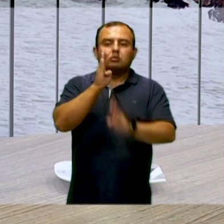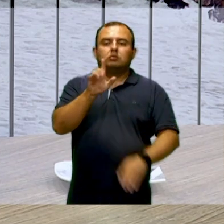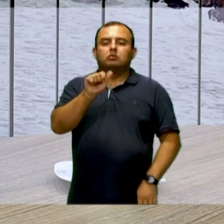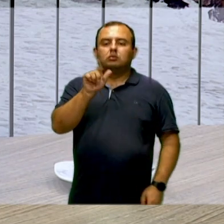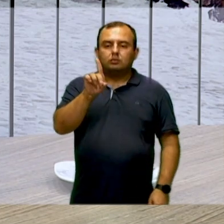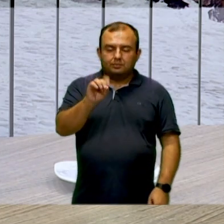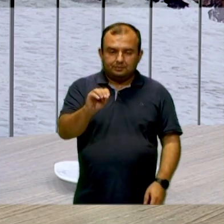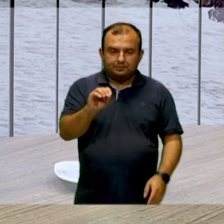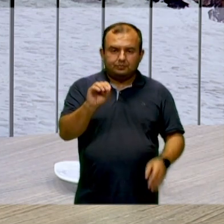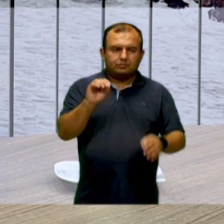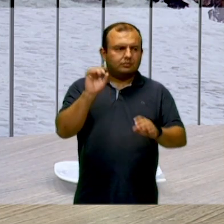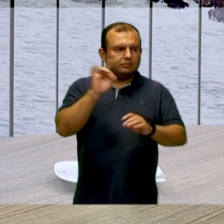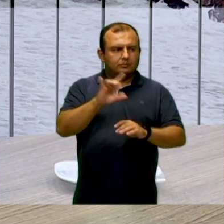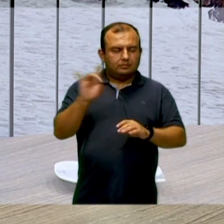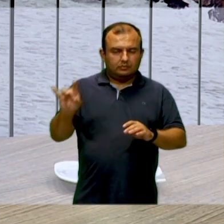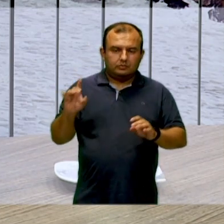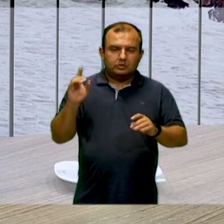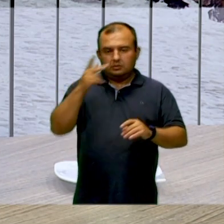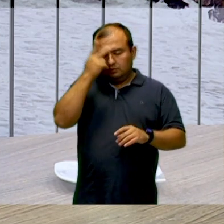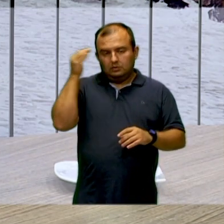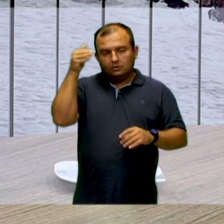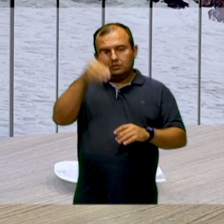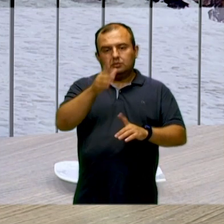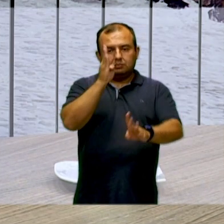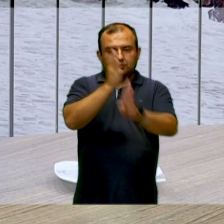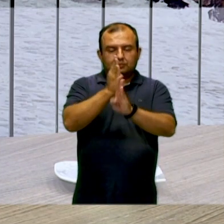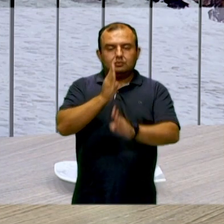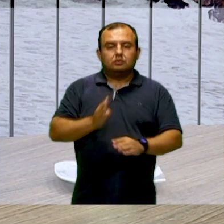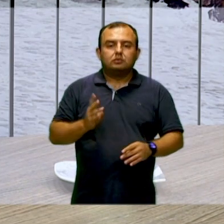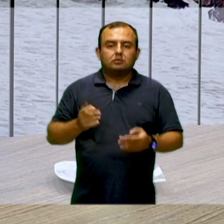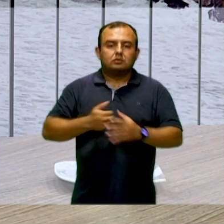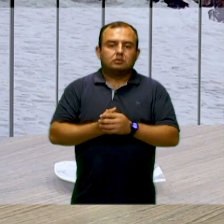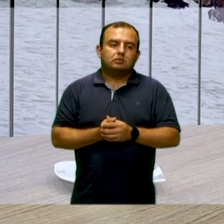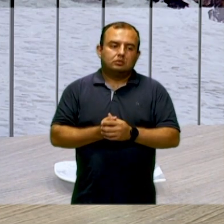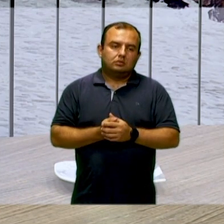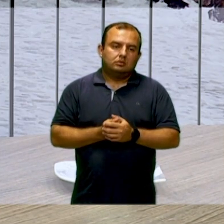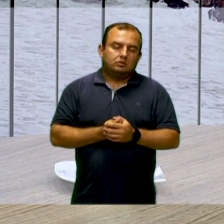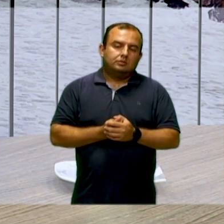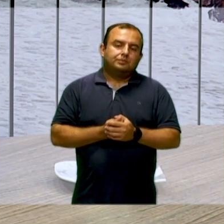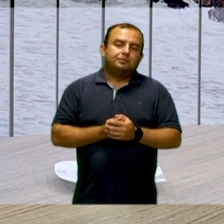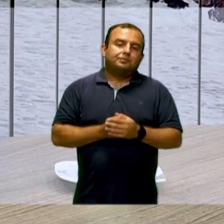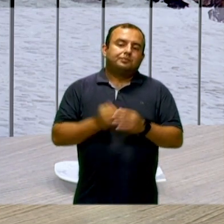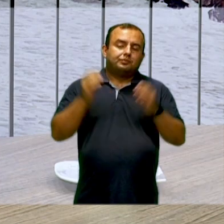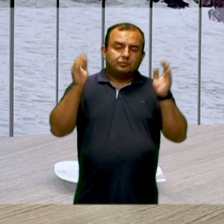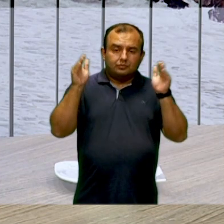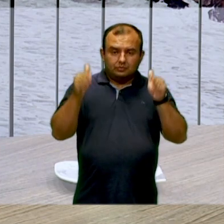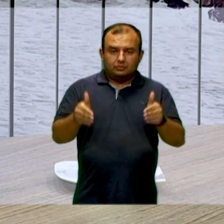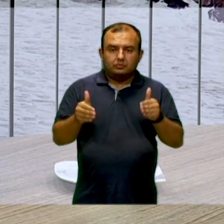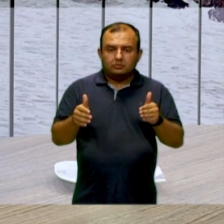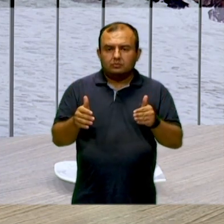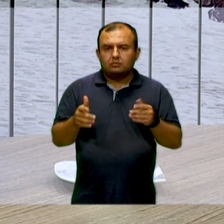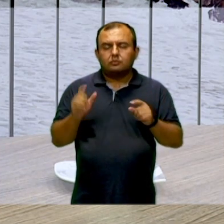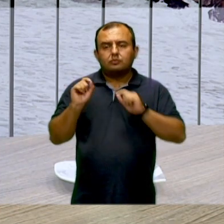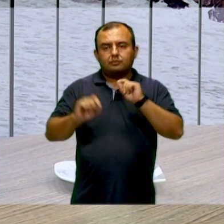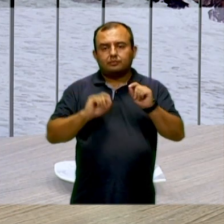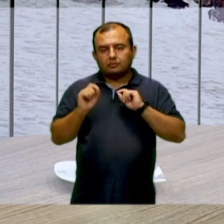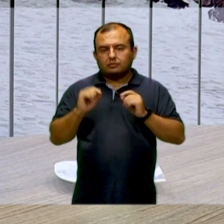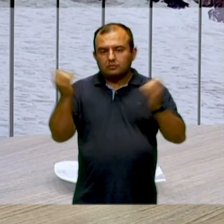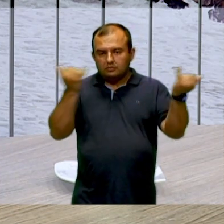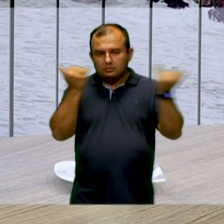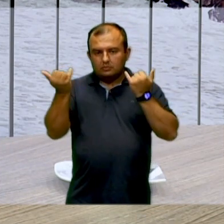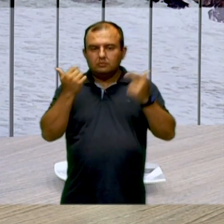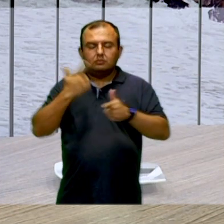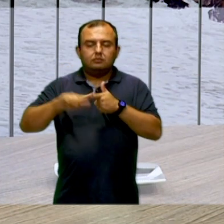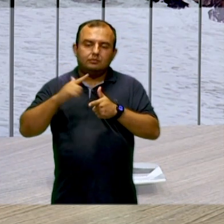é que cada pessoa que vai lá para laudar, que é algo muito específico, eles não estão informando que é o